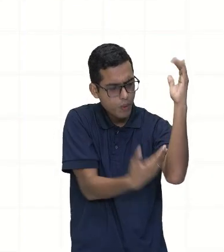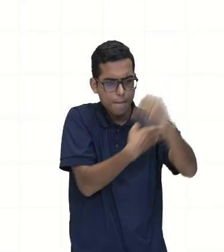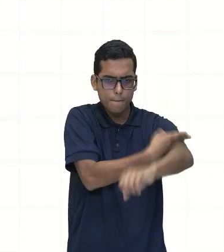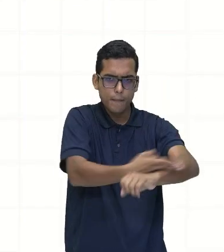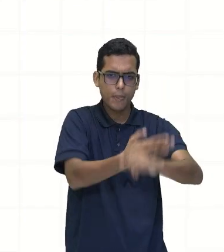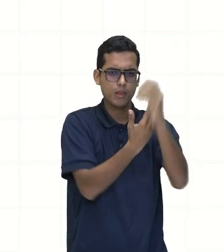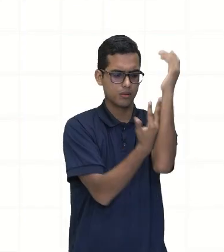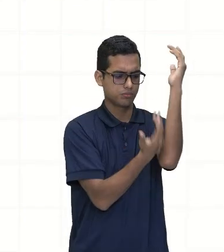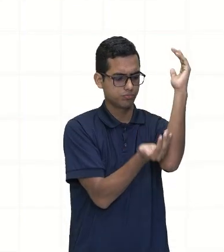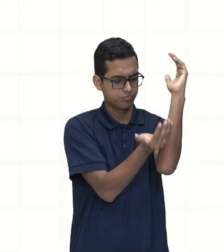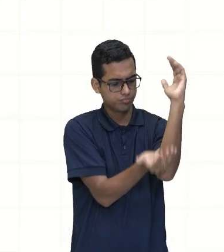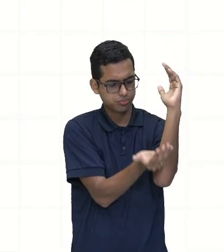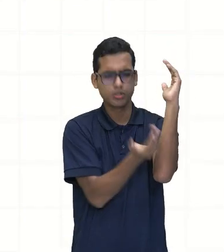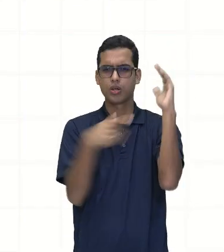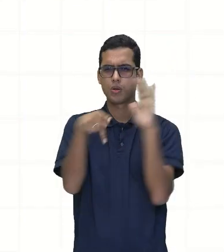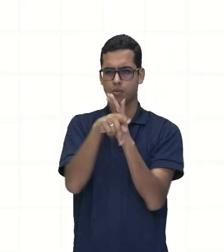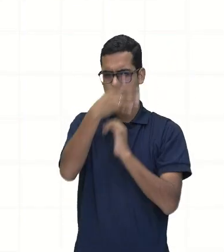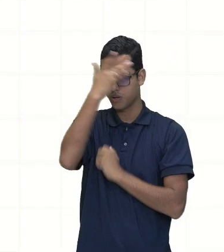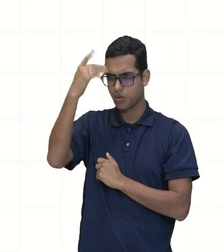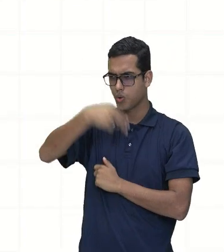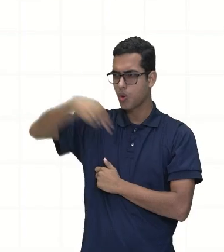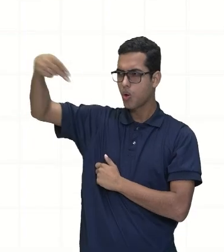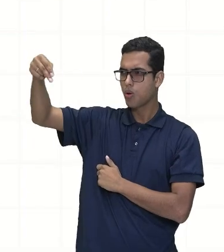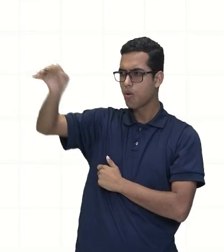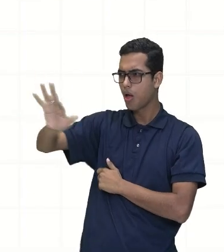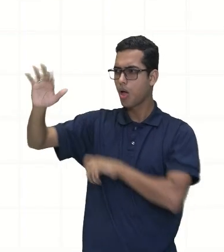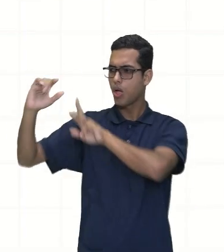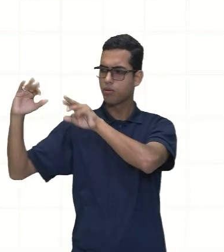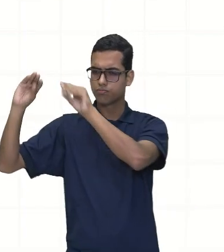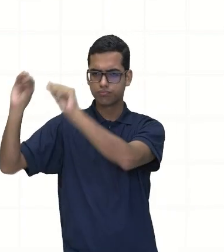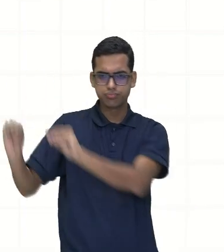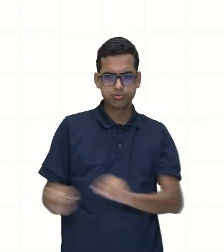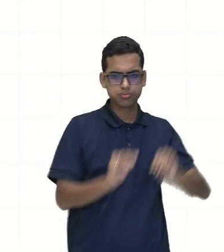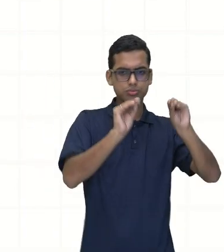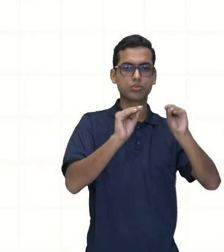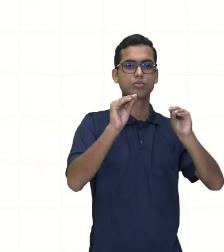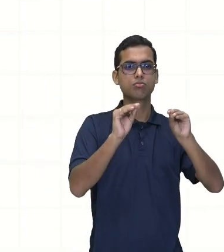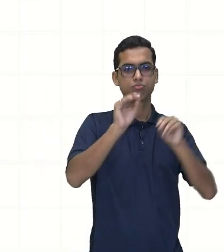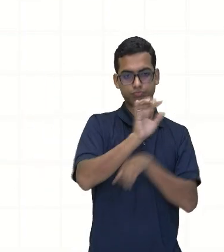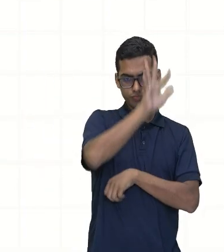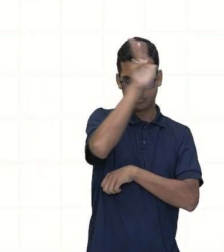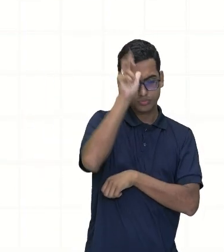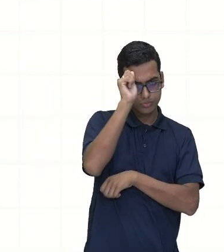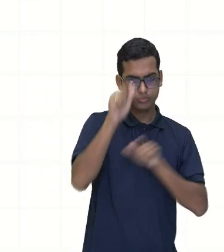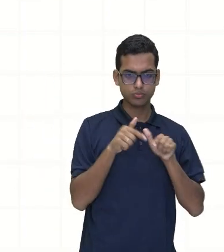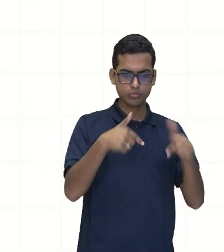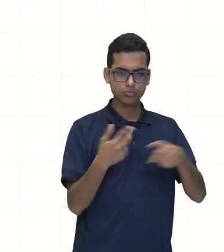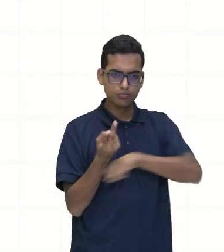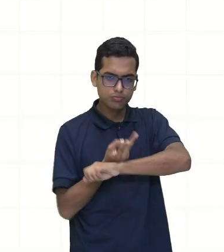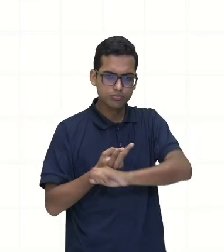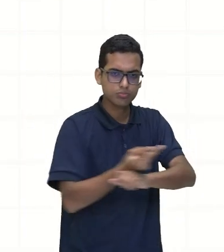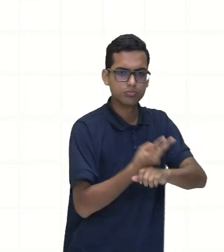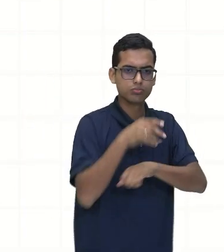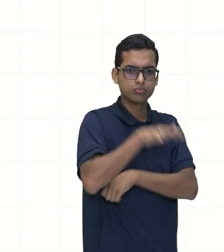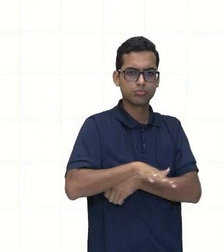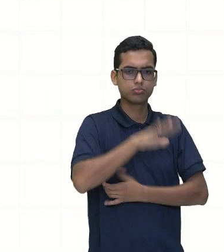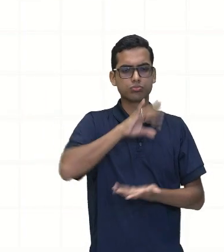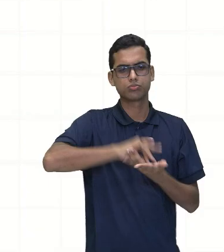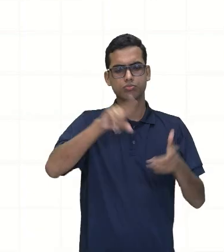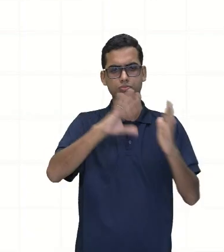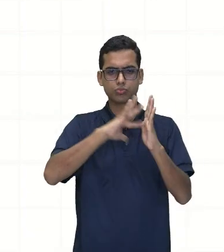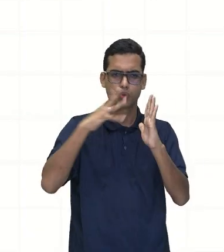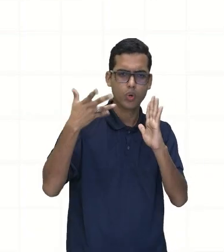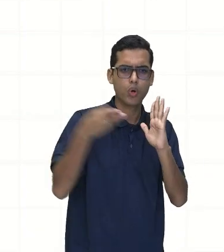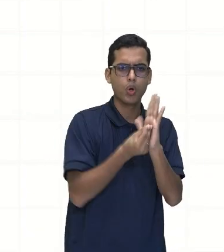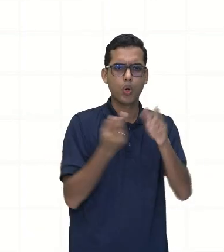eles acabaram vindo aqui em busca dessa atividade econômica, como os seringueiros, fugindo também das condições,